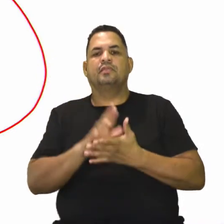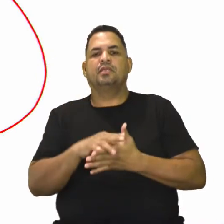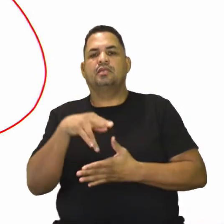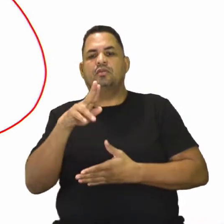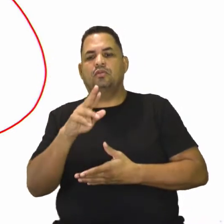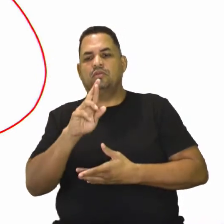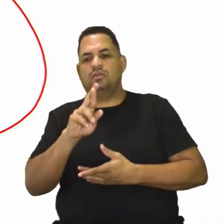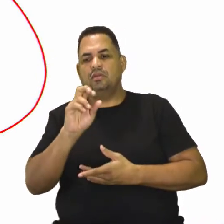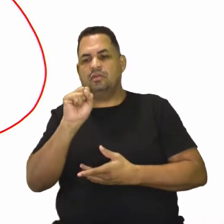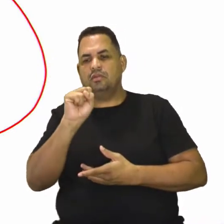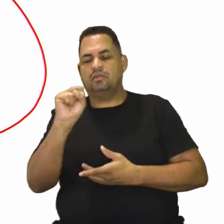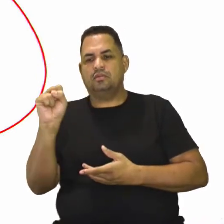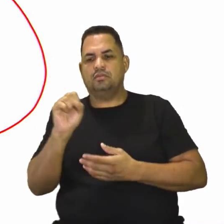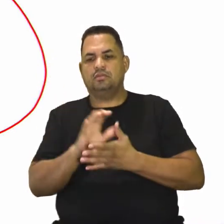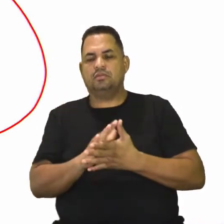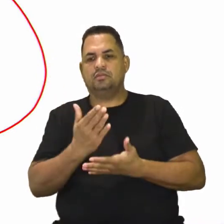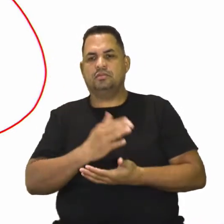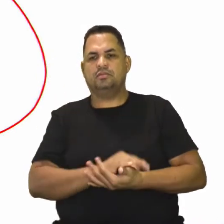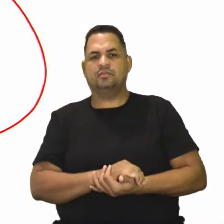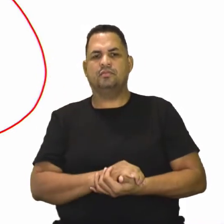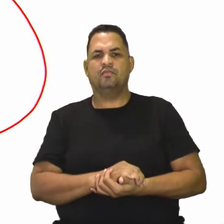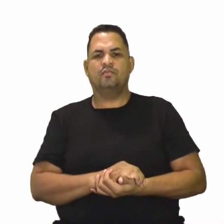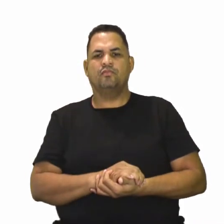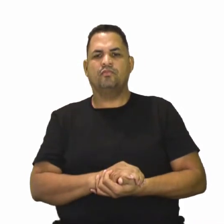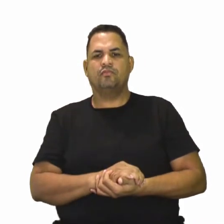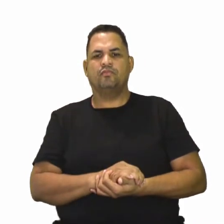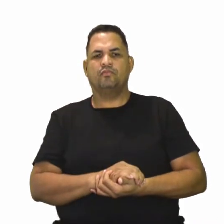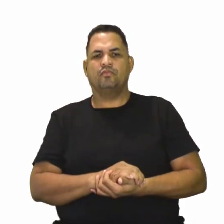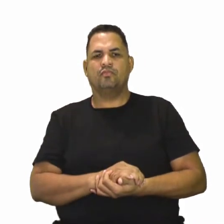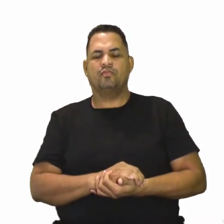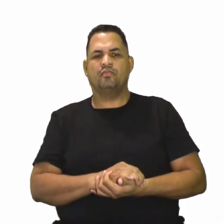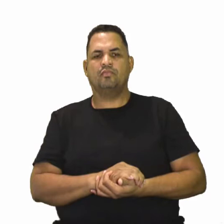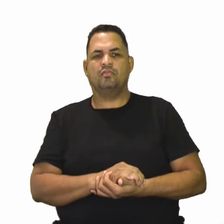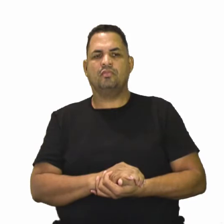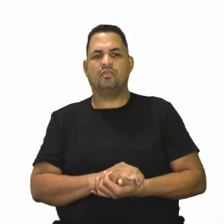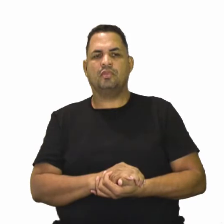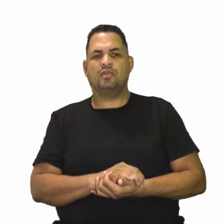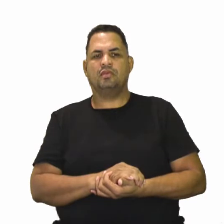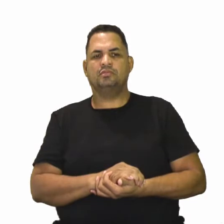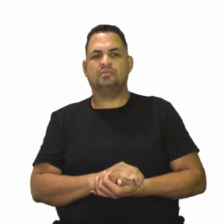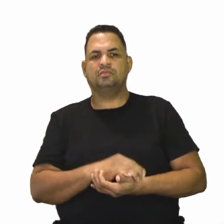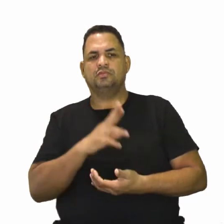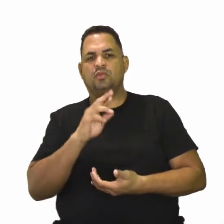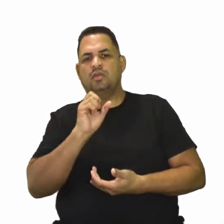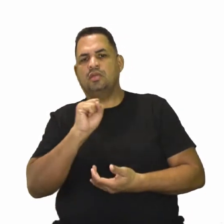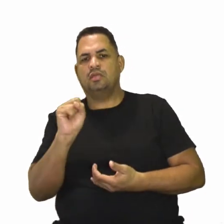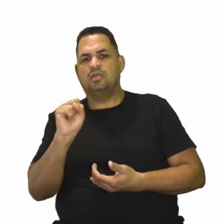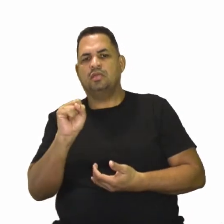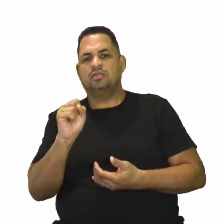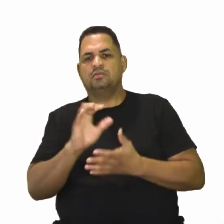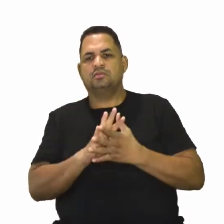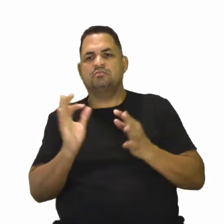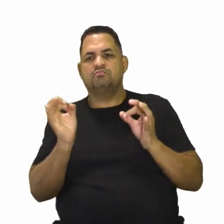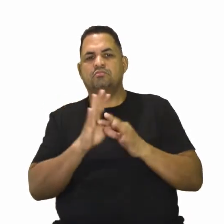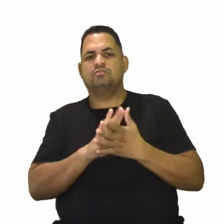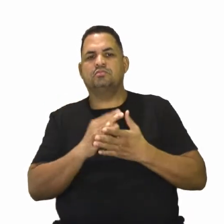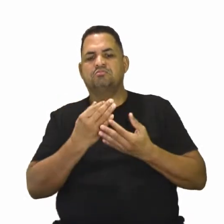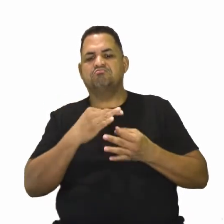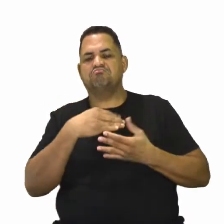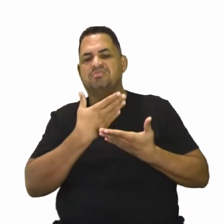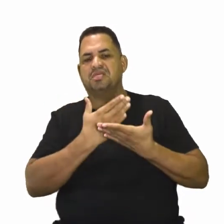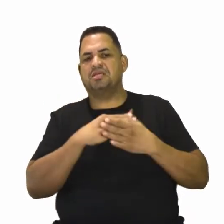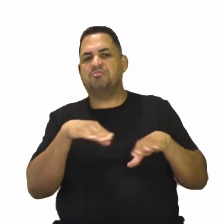Rússia, para a União Soviética. A União Soviética estava pronta para deixar o